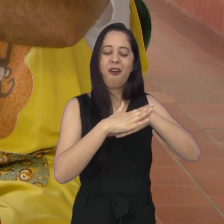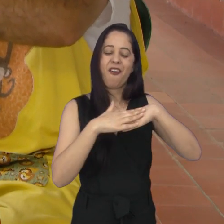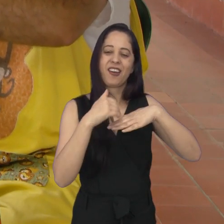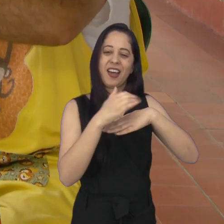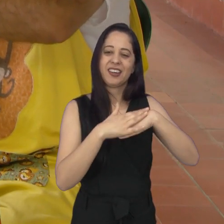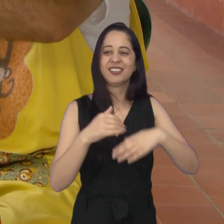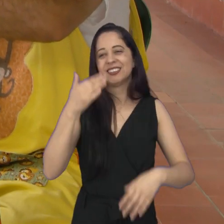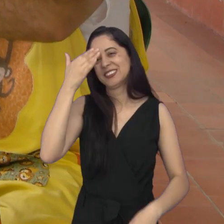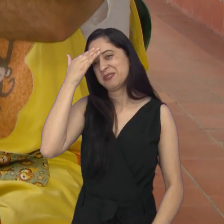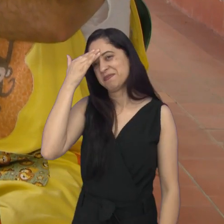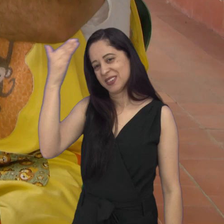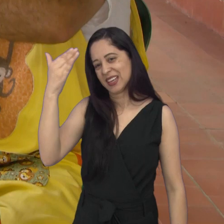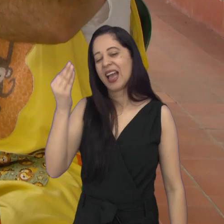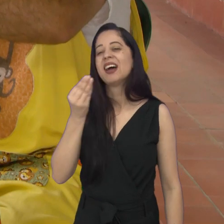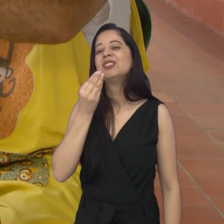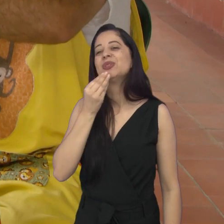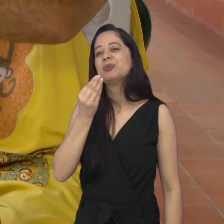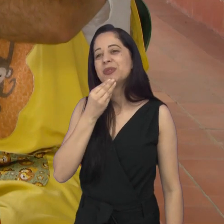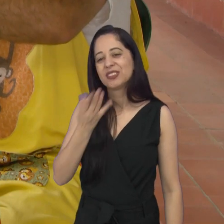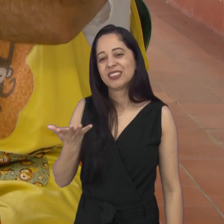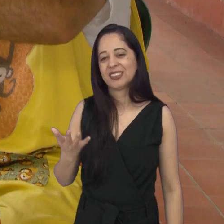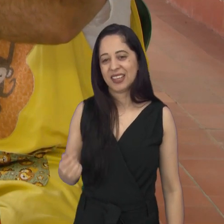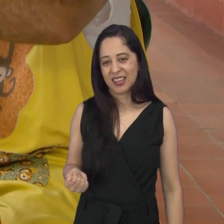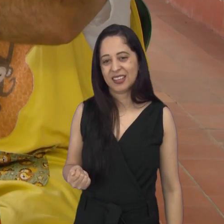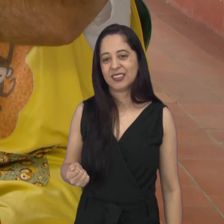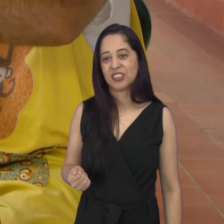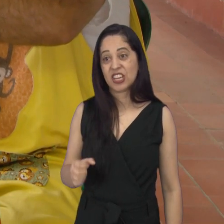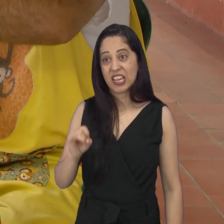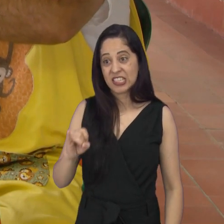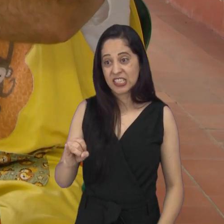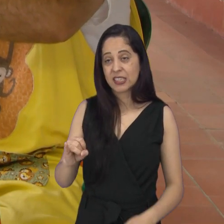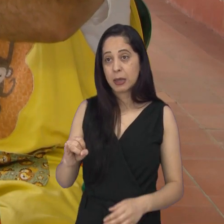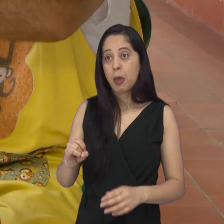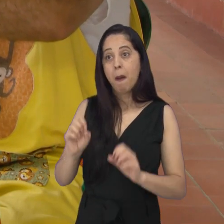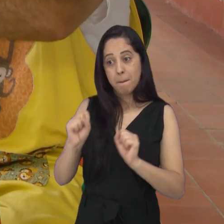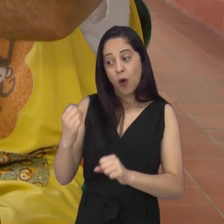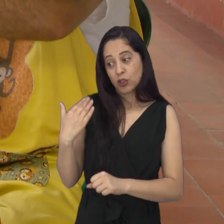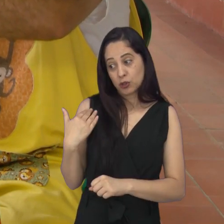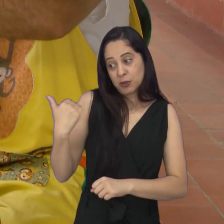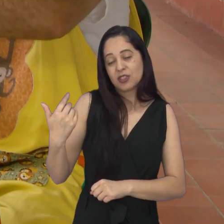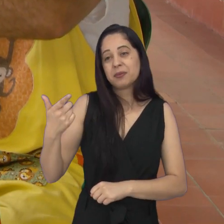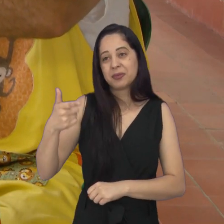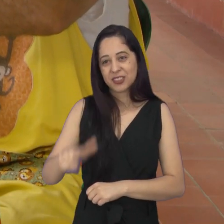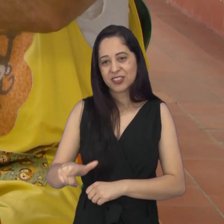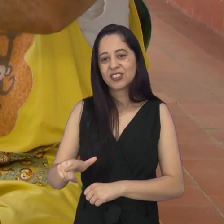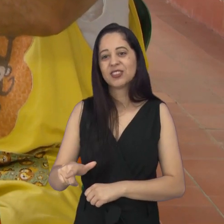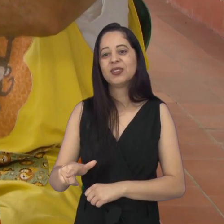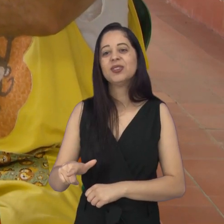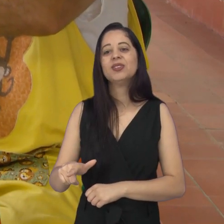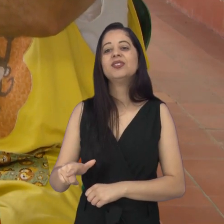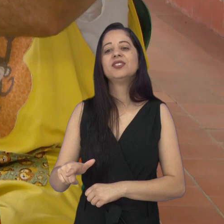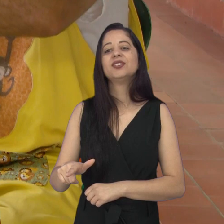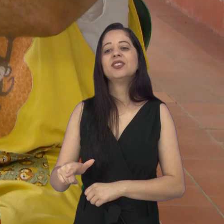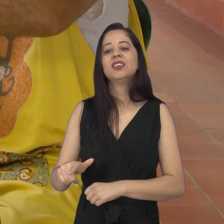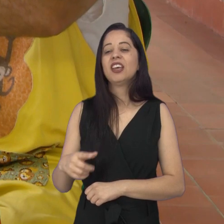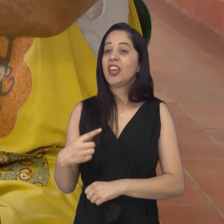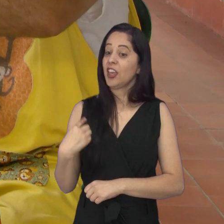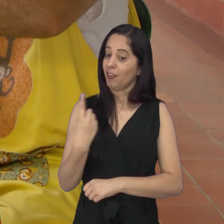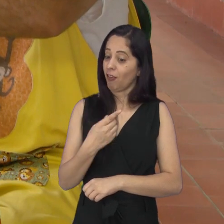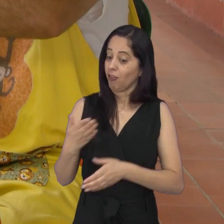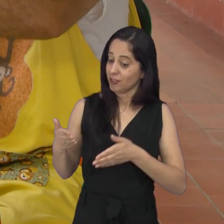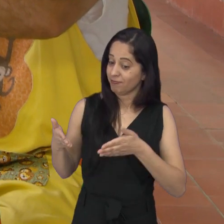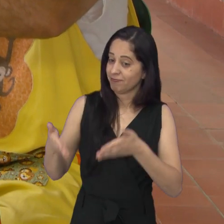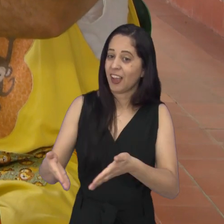viu? Eu que agradeço aí a oportunidade com vocês e o que eu precisar sempre pode contar com a gente. E estamos aí para